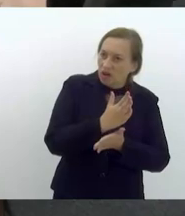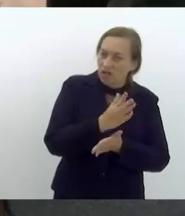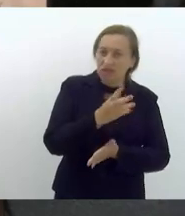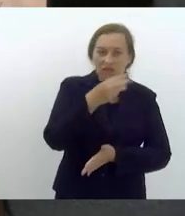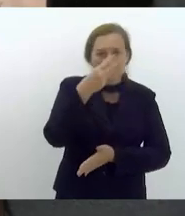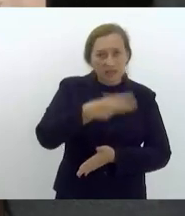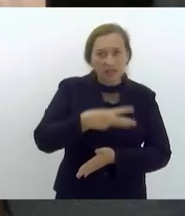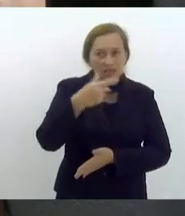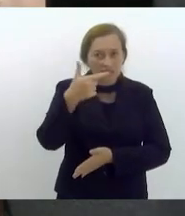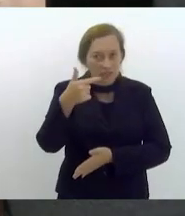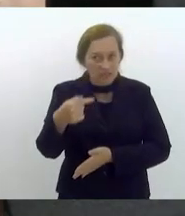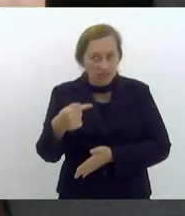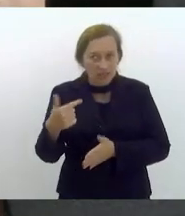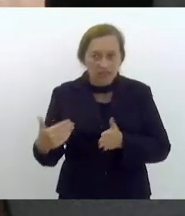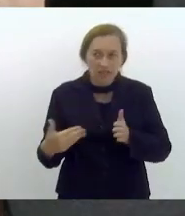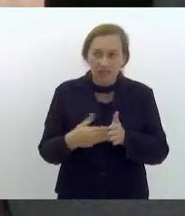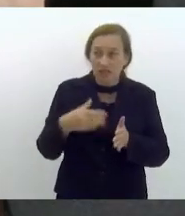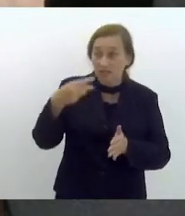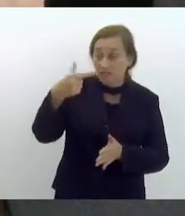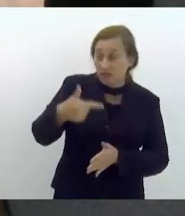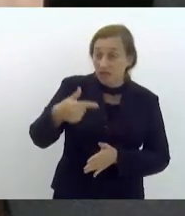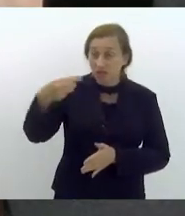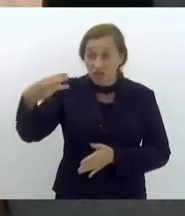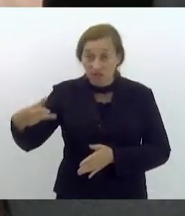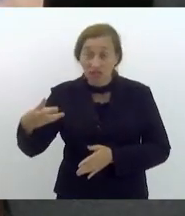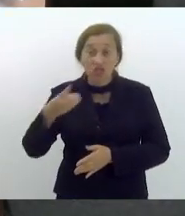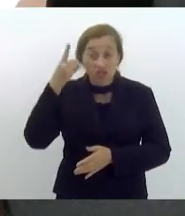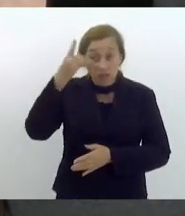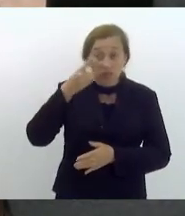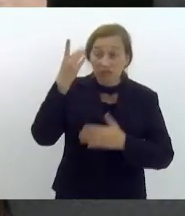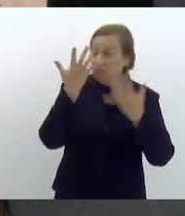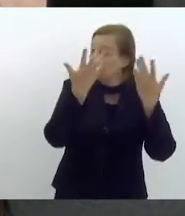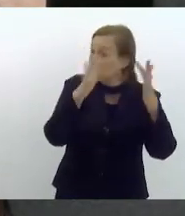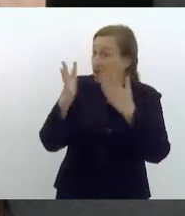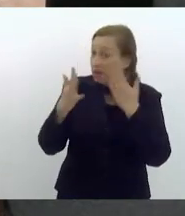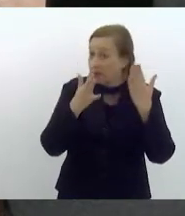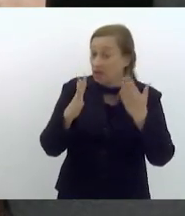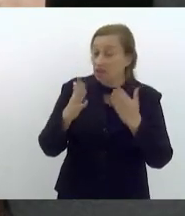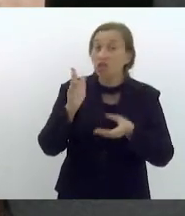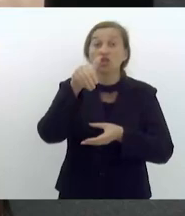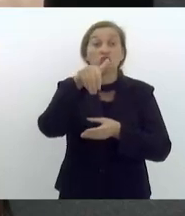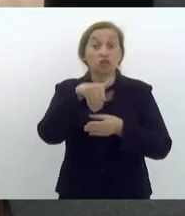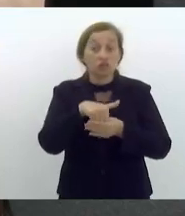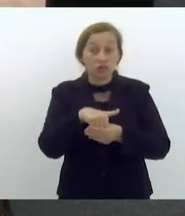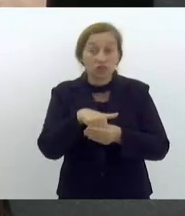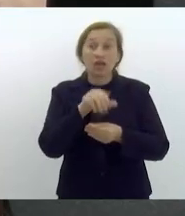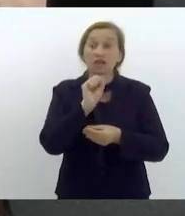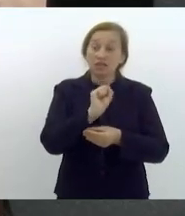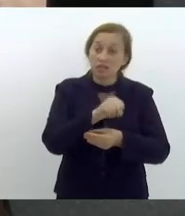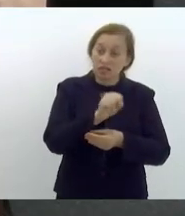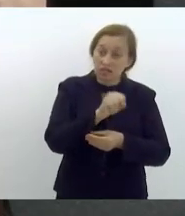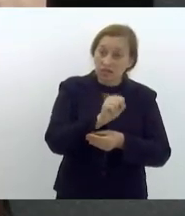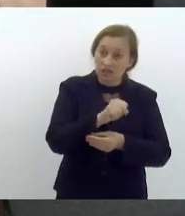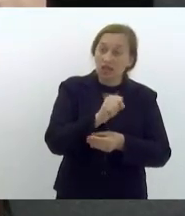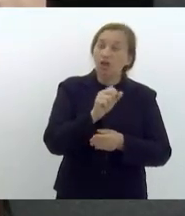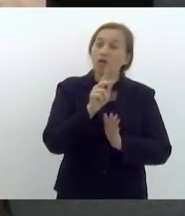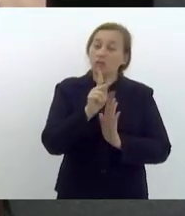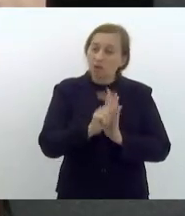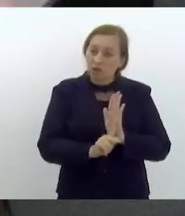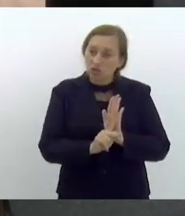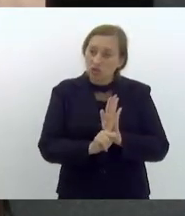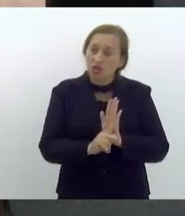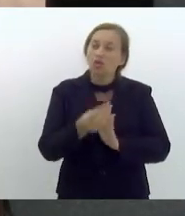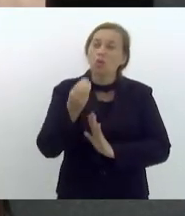37 a 23 então tem 23 deputados estão de parabéns que tenham votado favorável mesmo projeto que